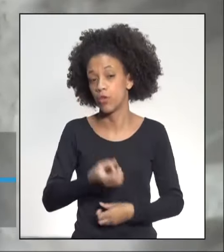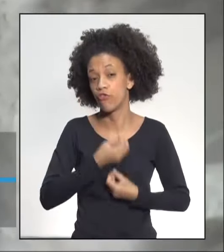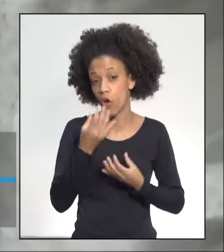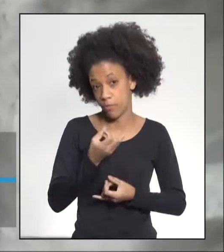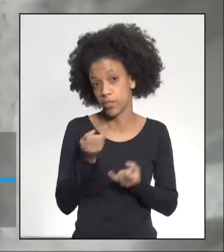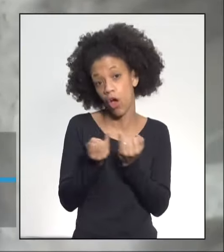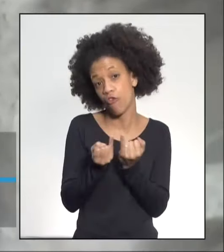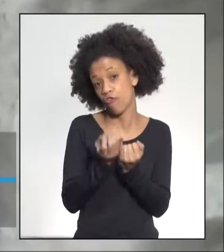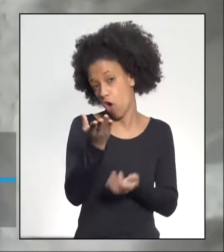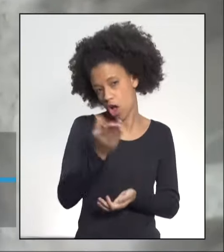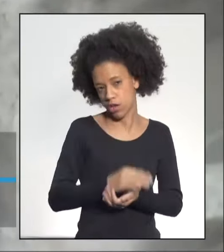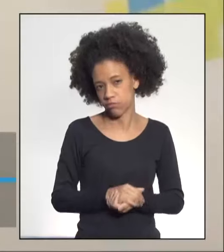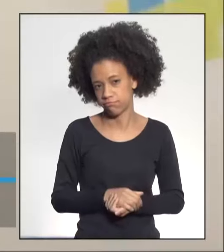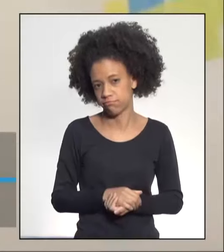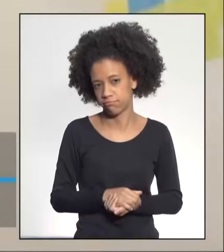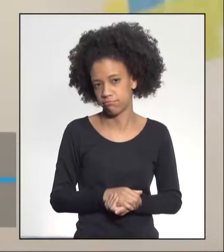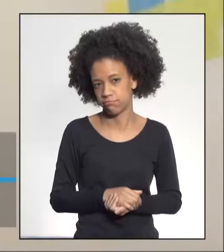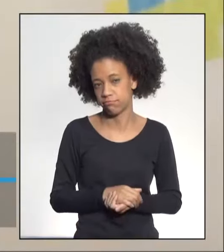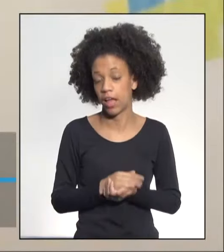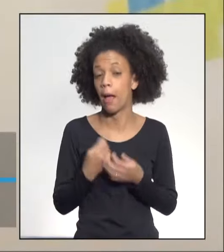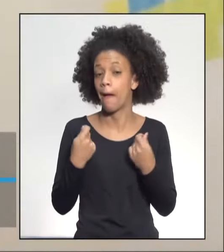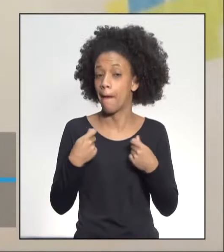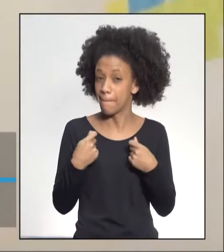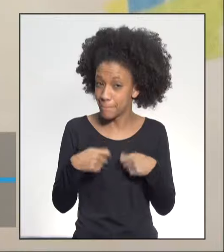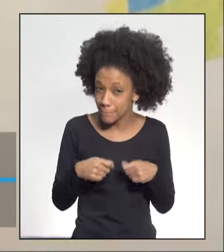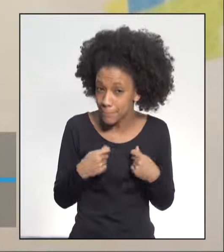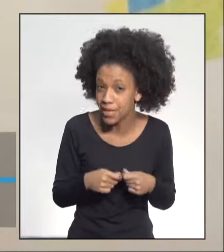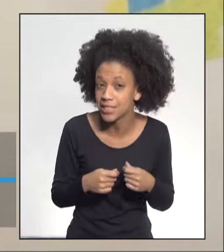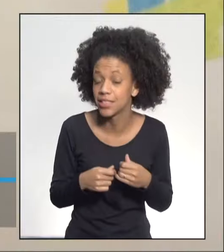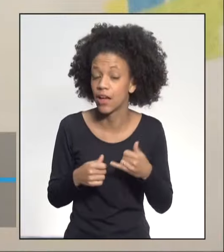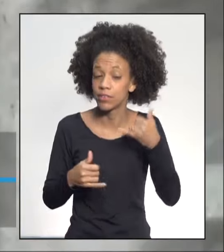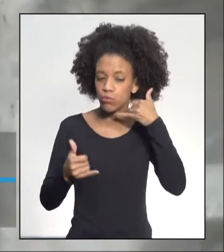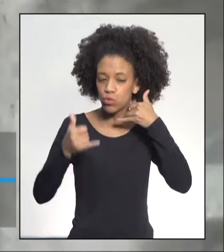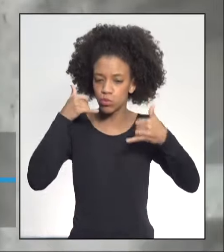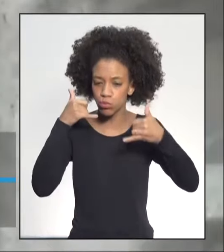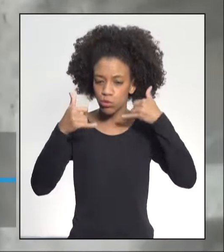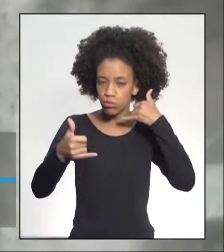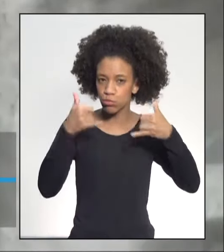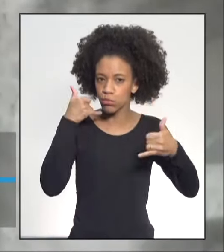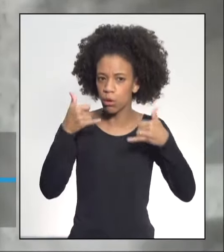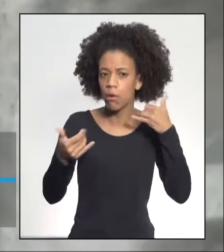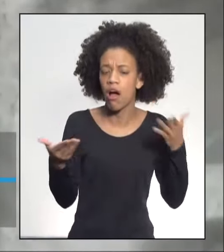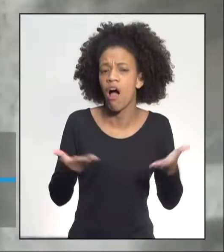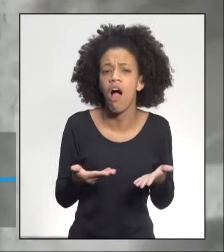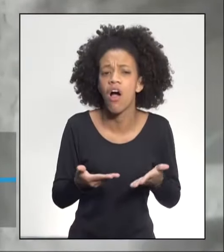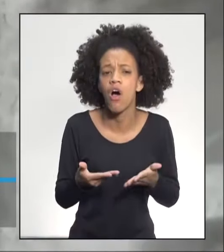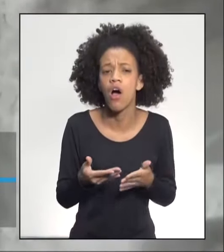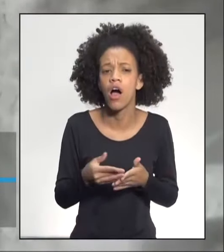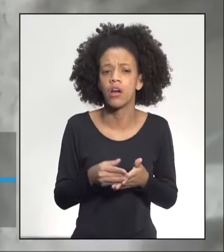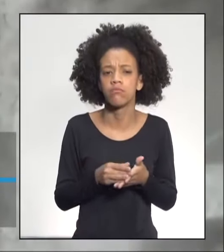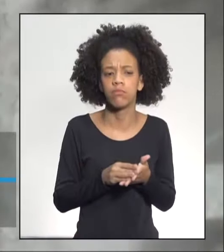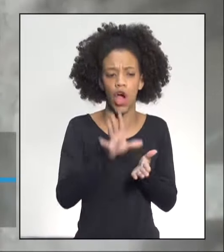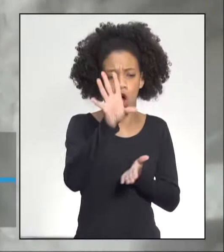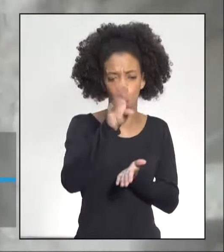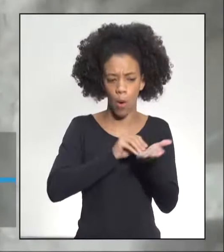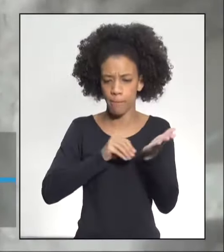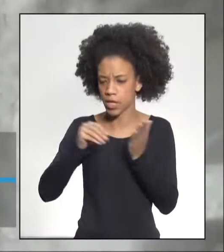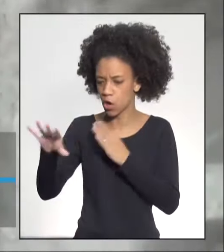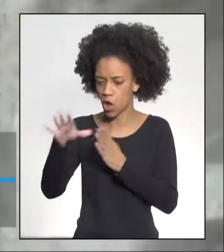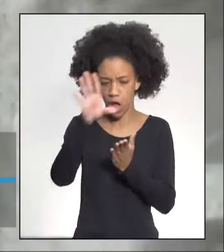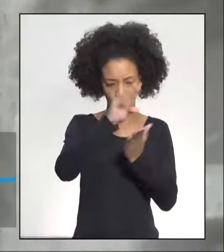uma fofoca, né? A gente precisava passar por muitos telefones sem fio. Agora, não. Agora, é um copiar, colar, copiar, colar,